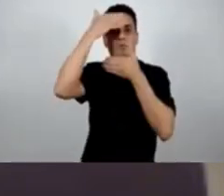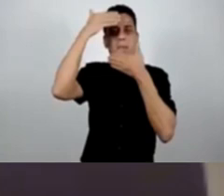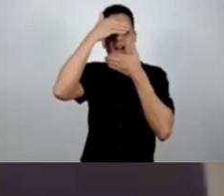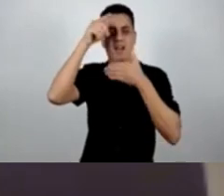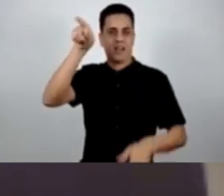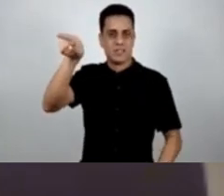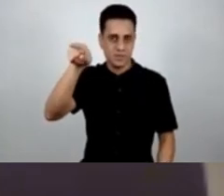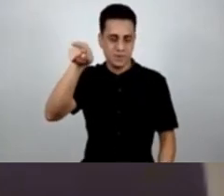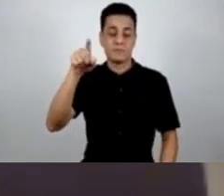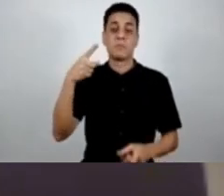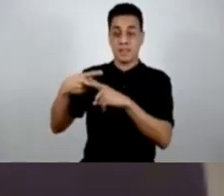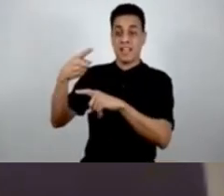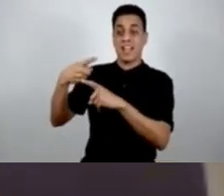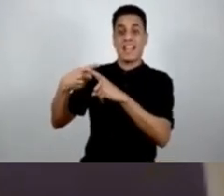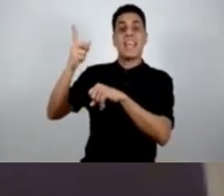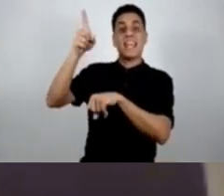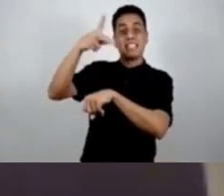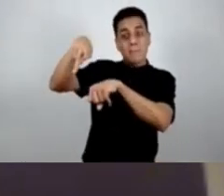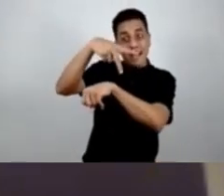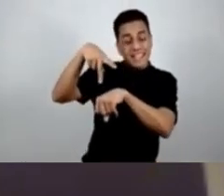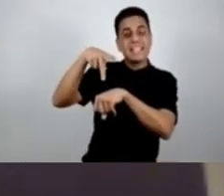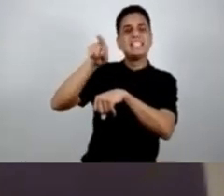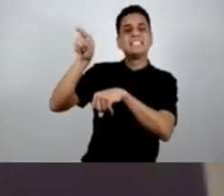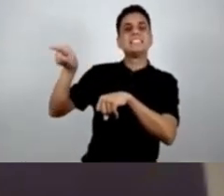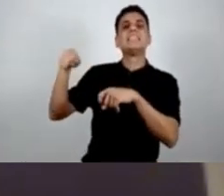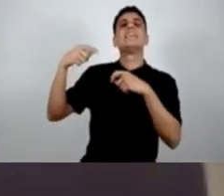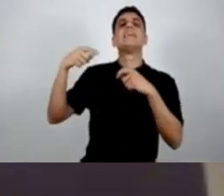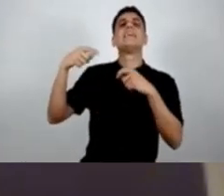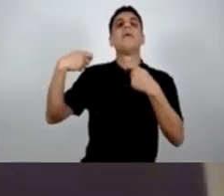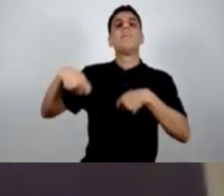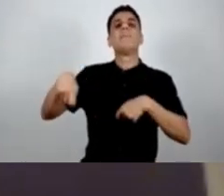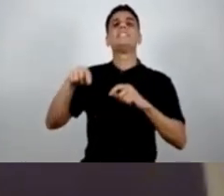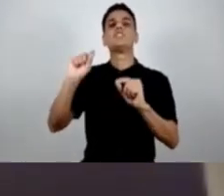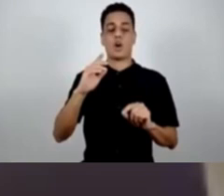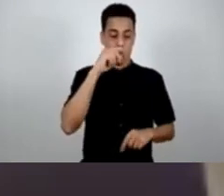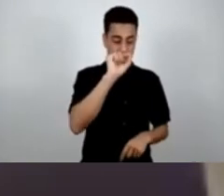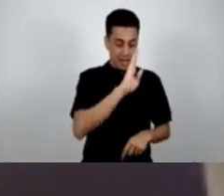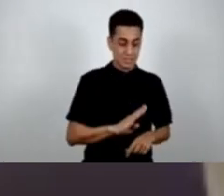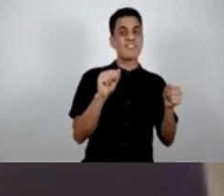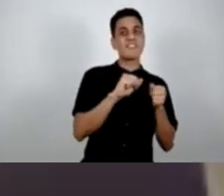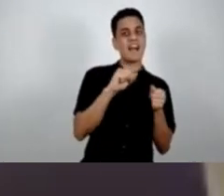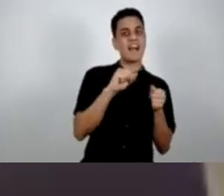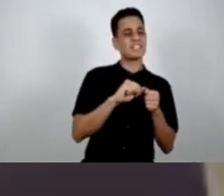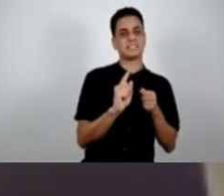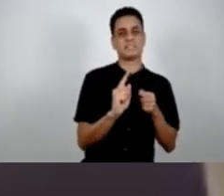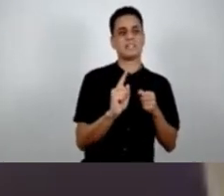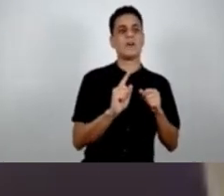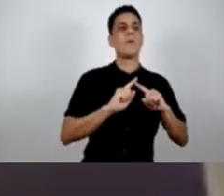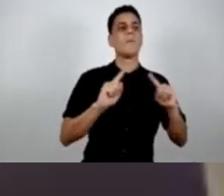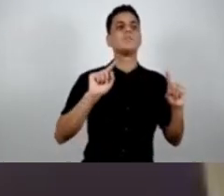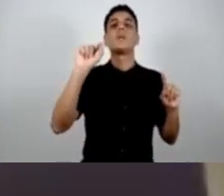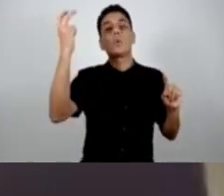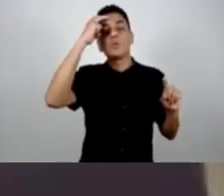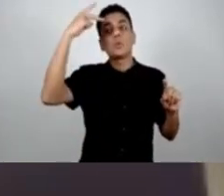do Brasil tem que ver não somente com o que o governo, as pessoas fazem, mas também com que para a